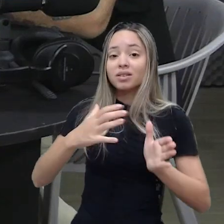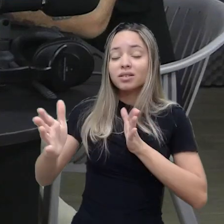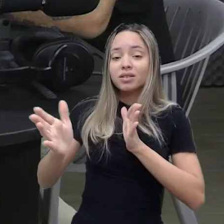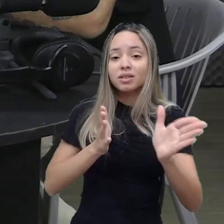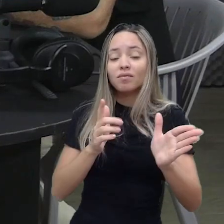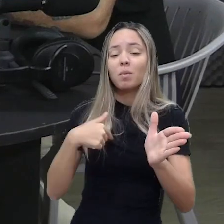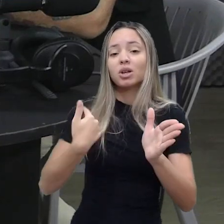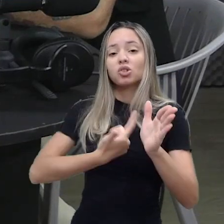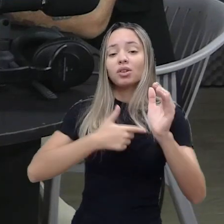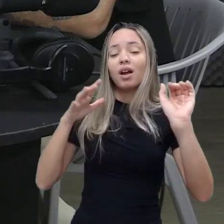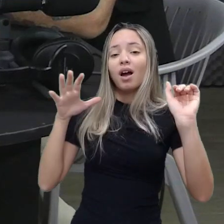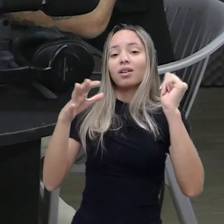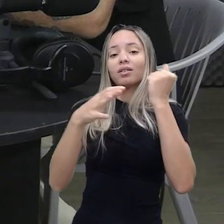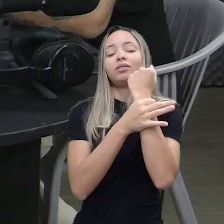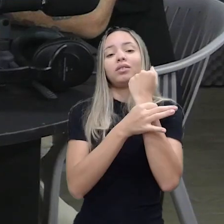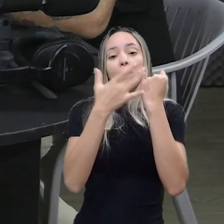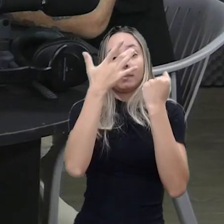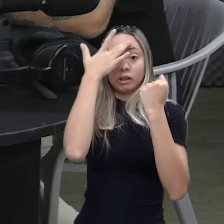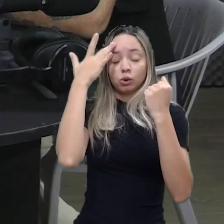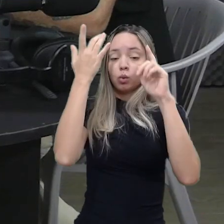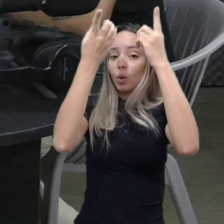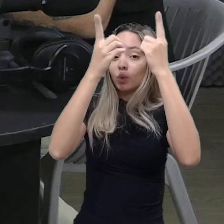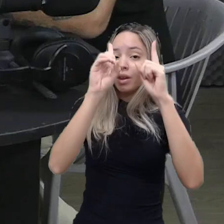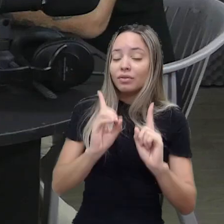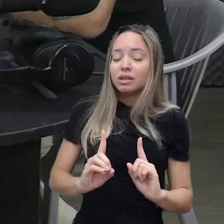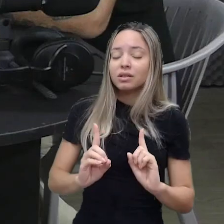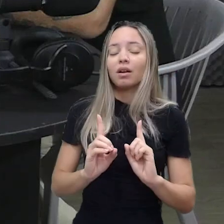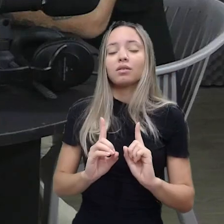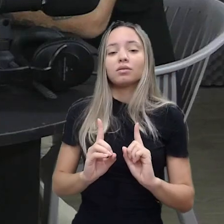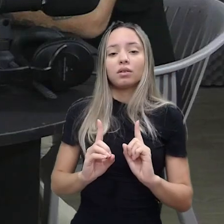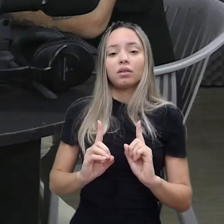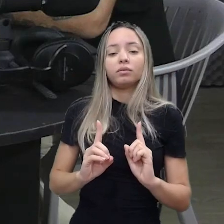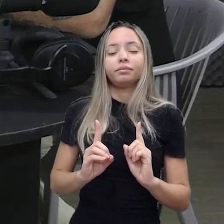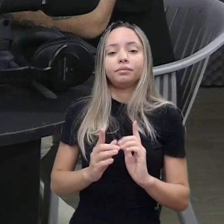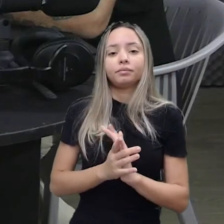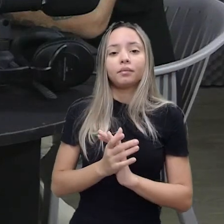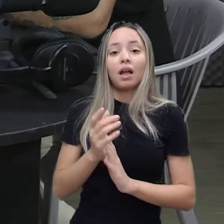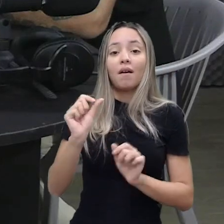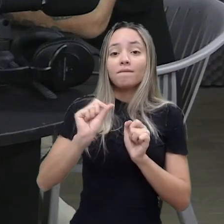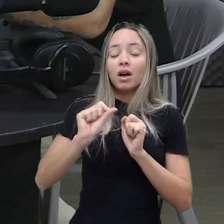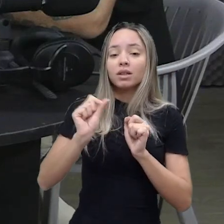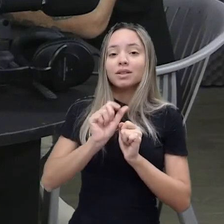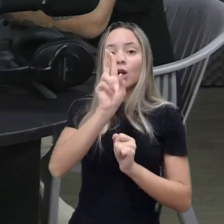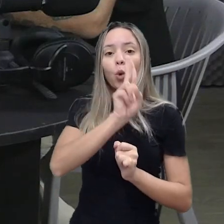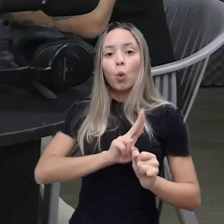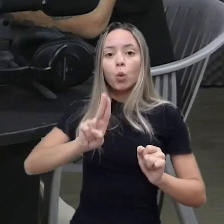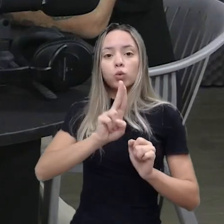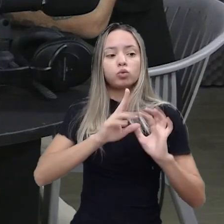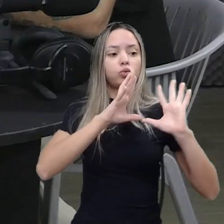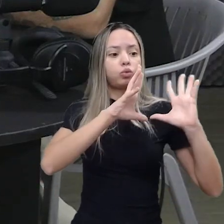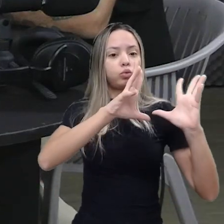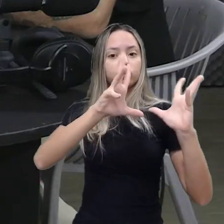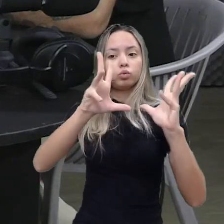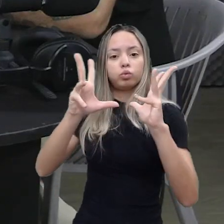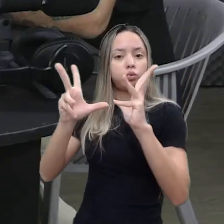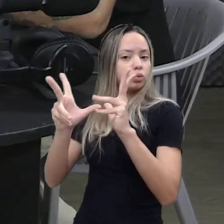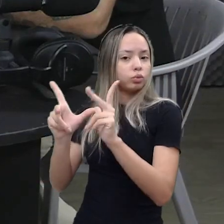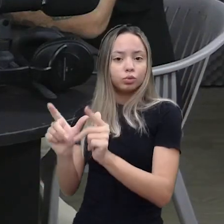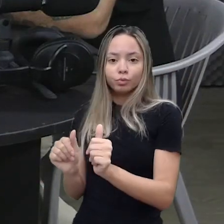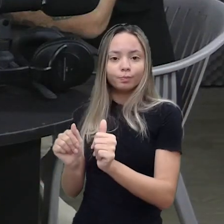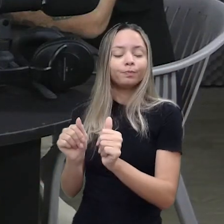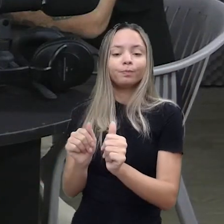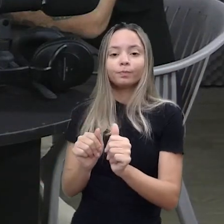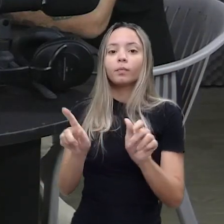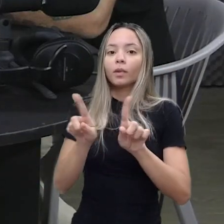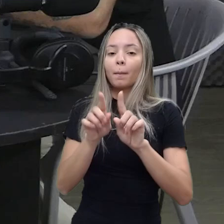possa garantir às pessoas com deficiência, né, fazerem uso de todas as suas potencialidades e todas as